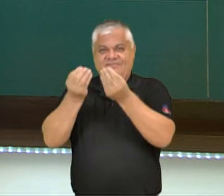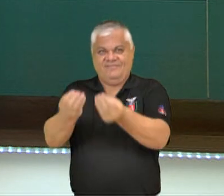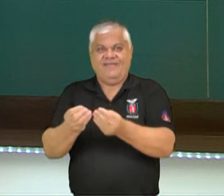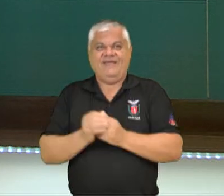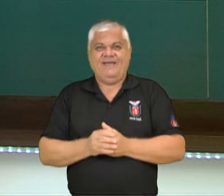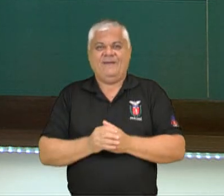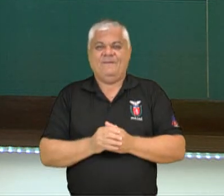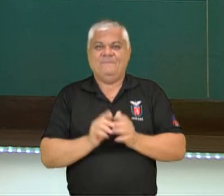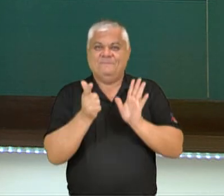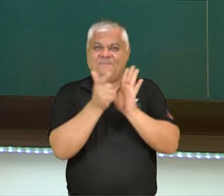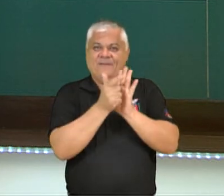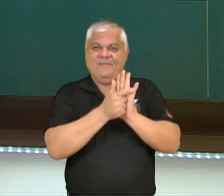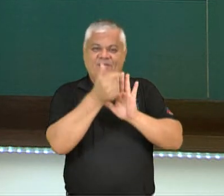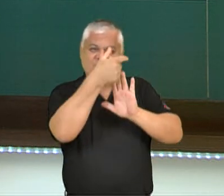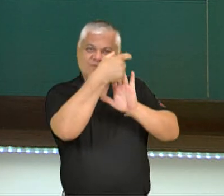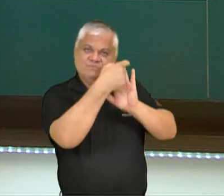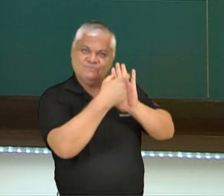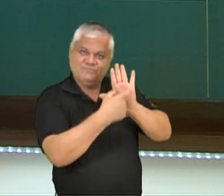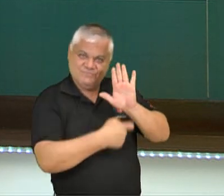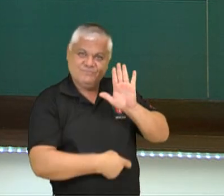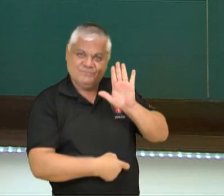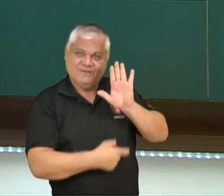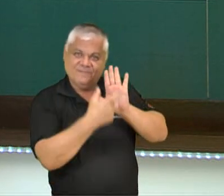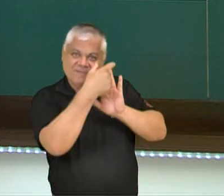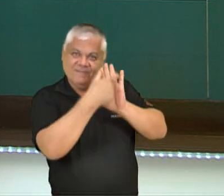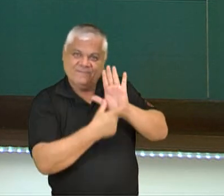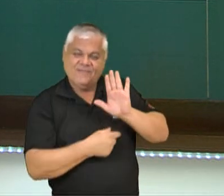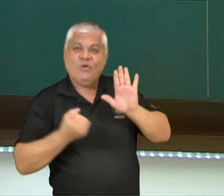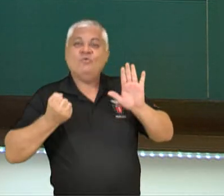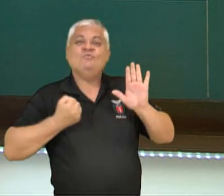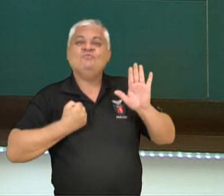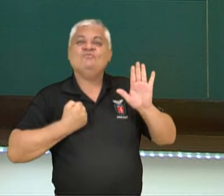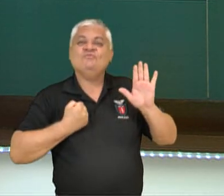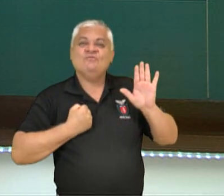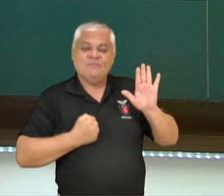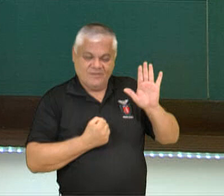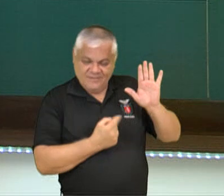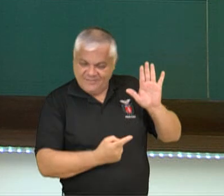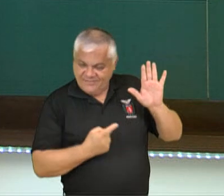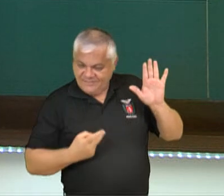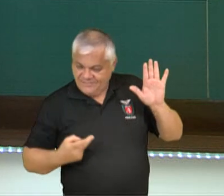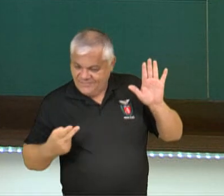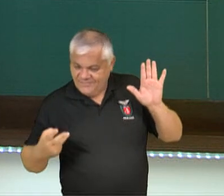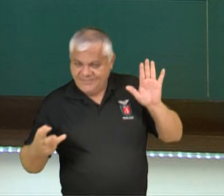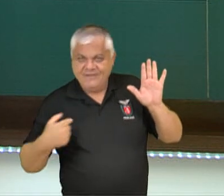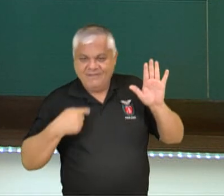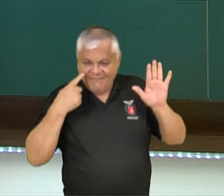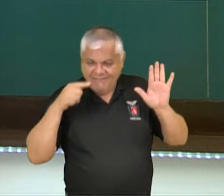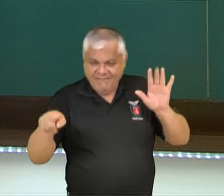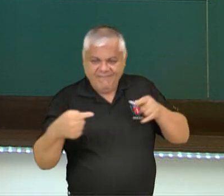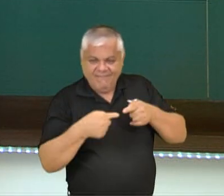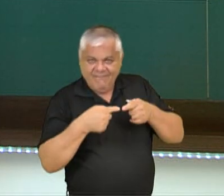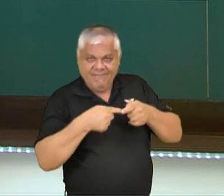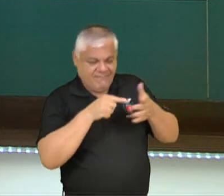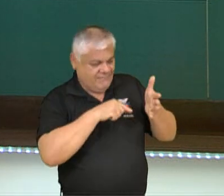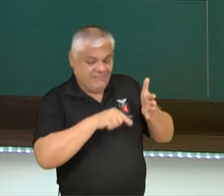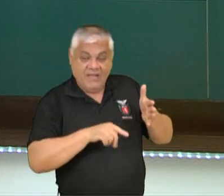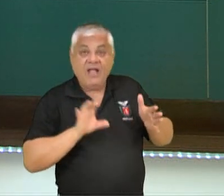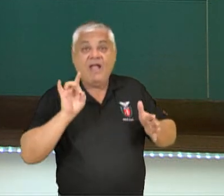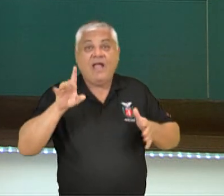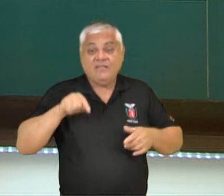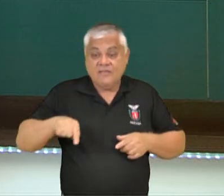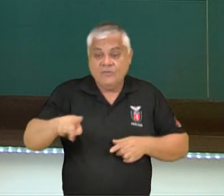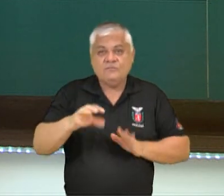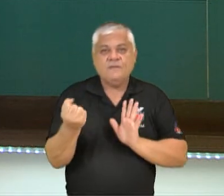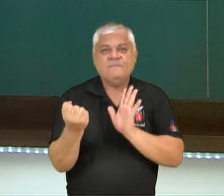um papelzinho, né? Um controle com o número dos cones que ele tem que visitar, e em cada cone tem um